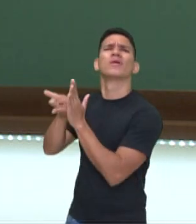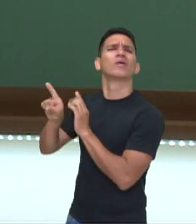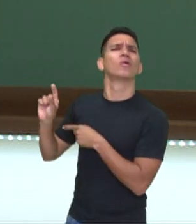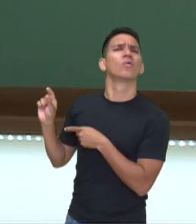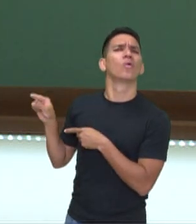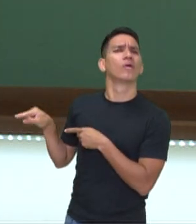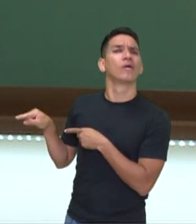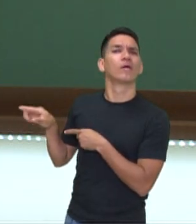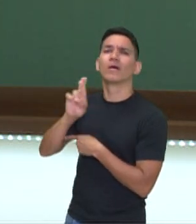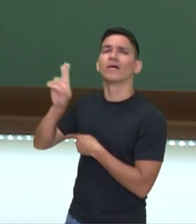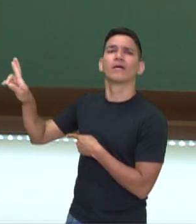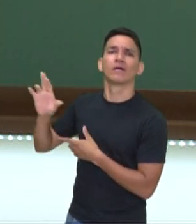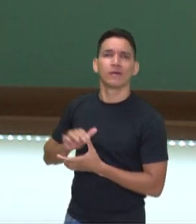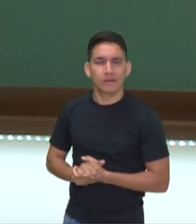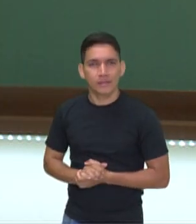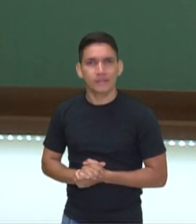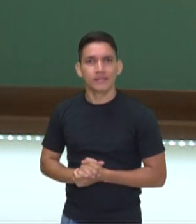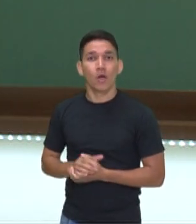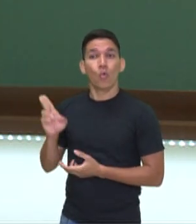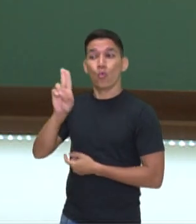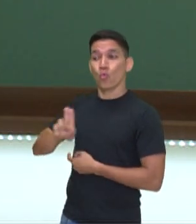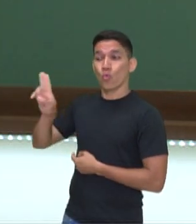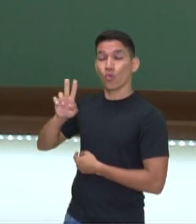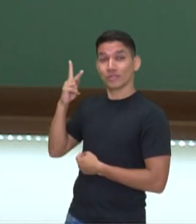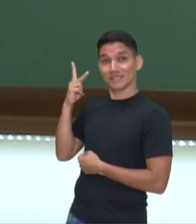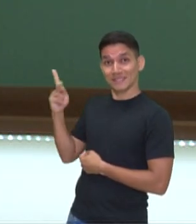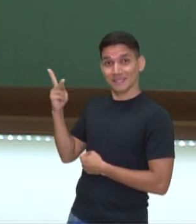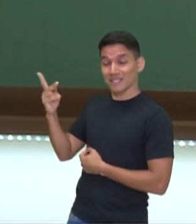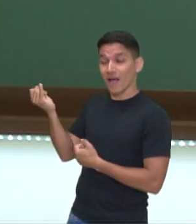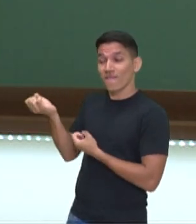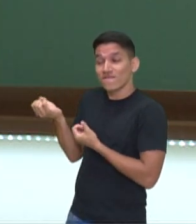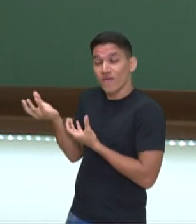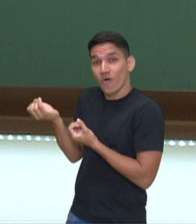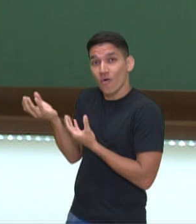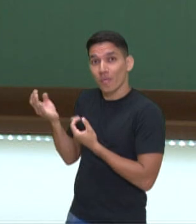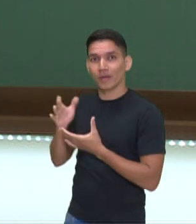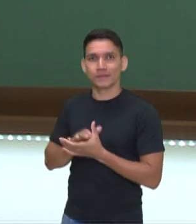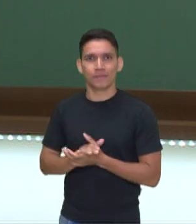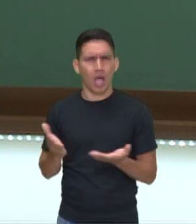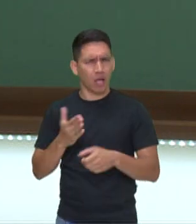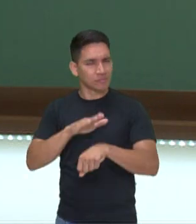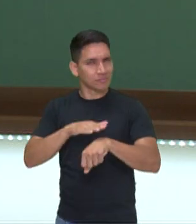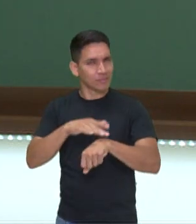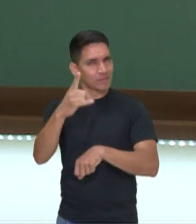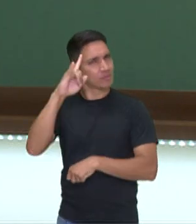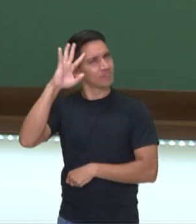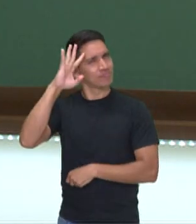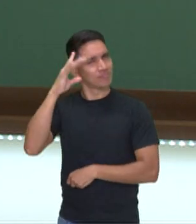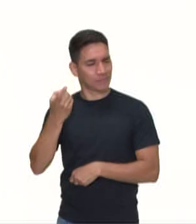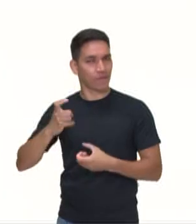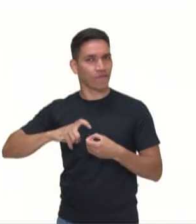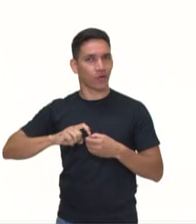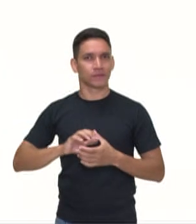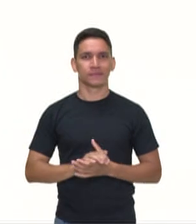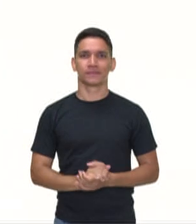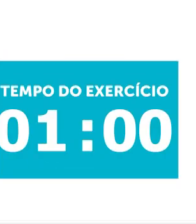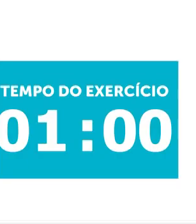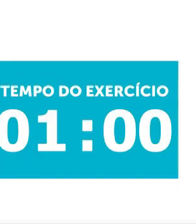filho estava respondendo à mãe e utilizando essa informação? Vou dar um tempinho para vocês pensarem e a gente já volta.